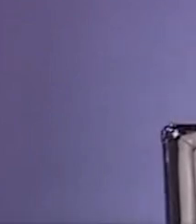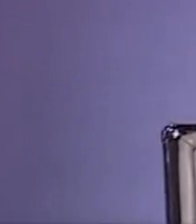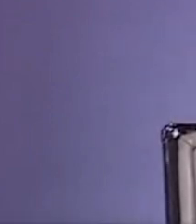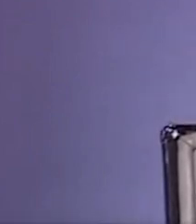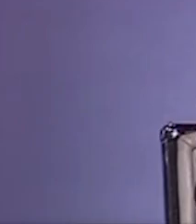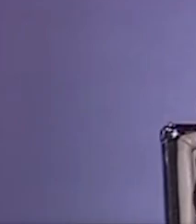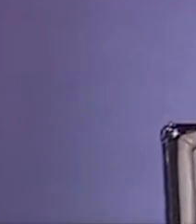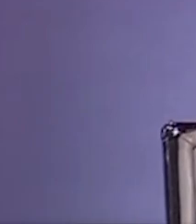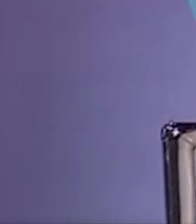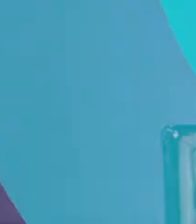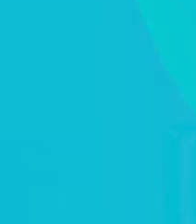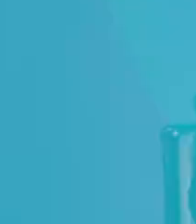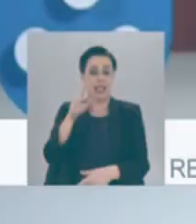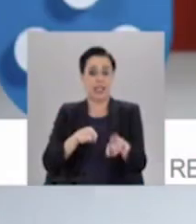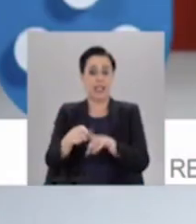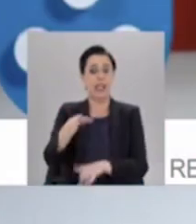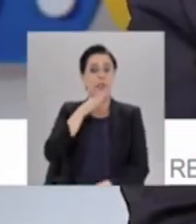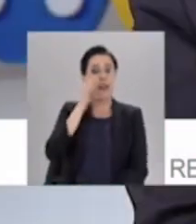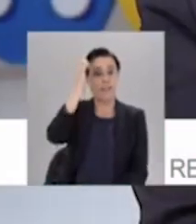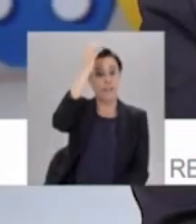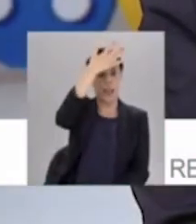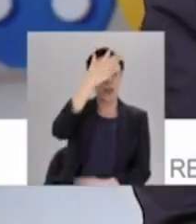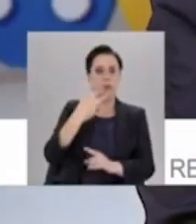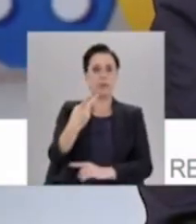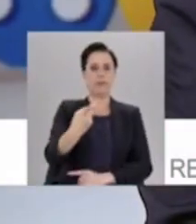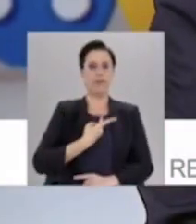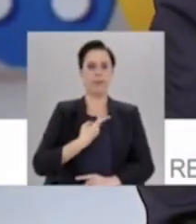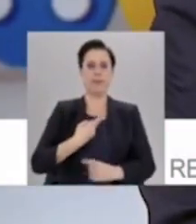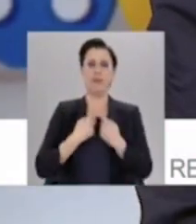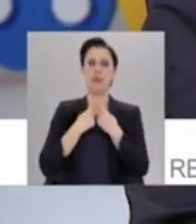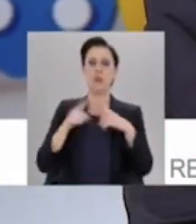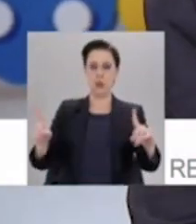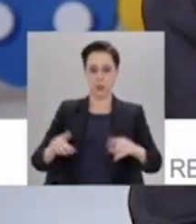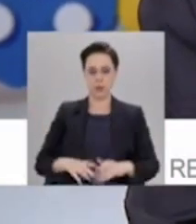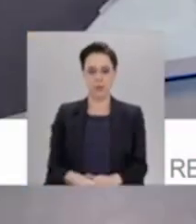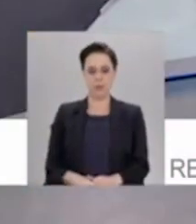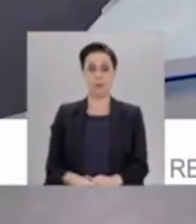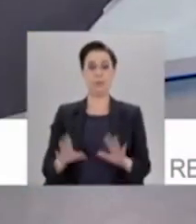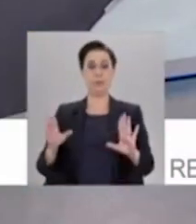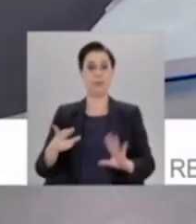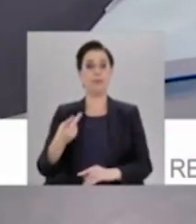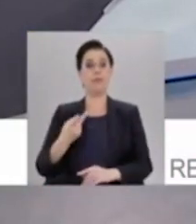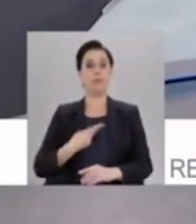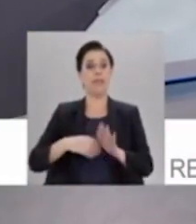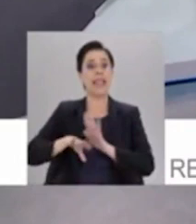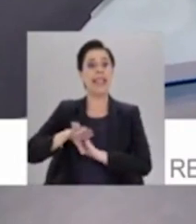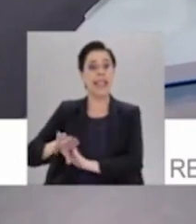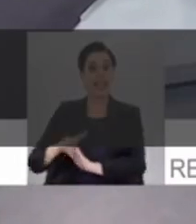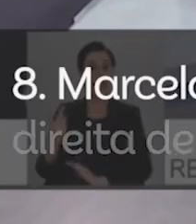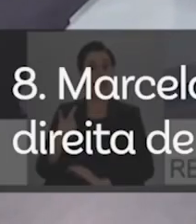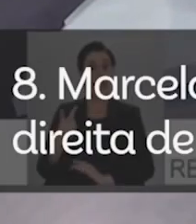partir do projeto da Constituição. sei que há uma diferença entre nós. Representamos direitos diferentes.